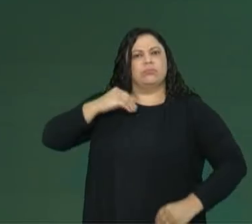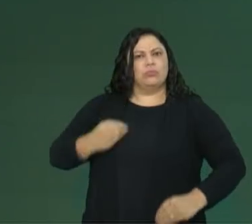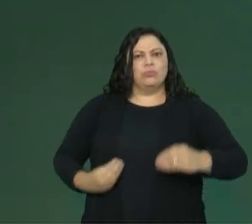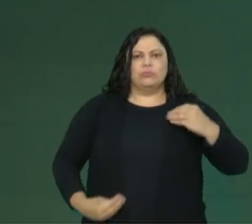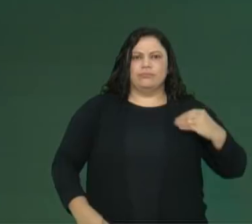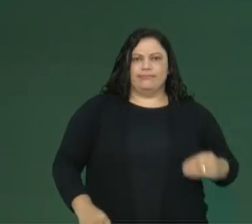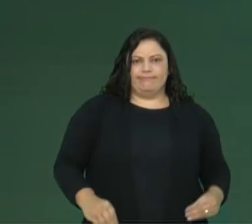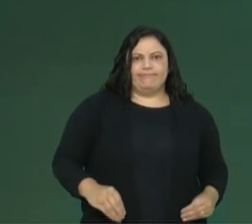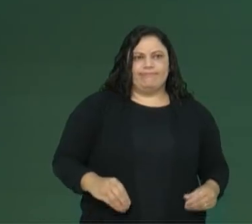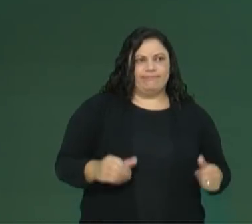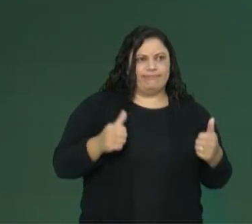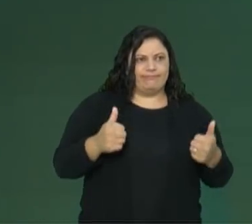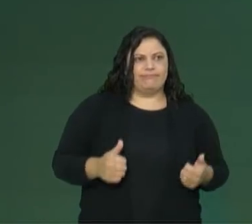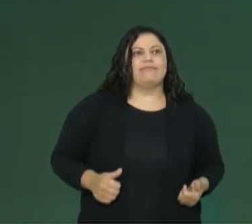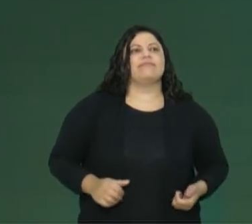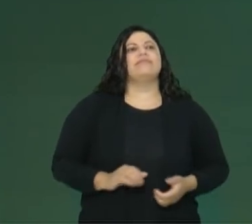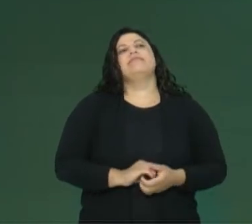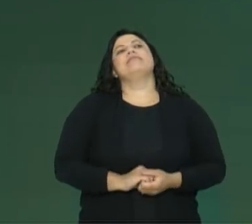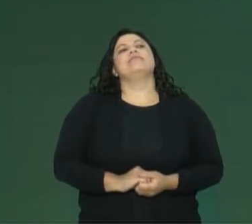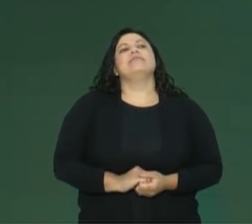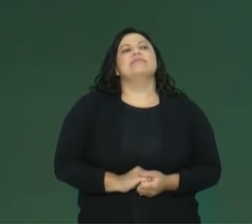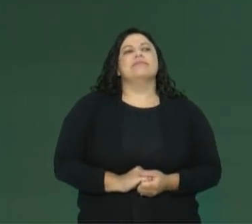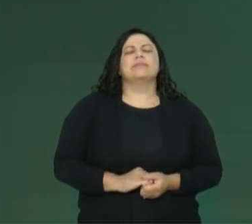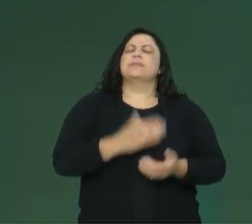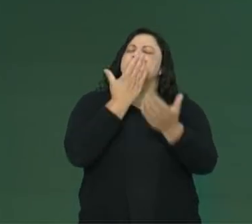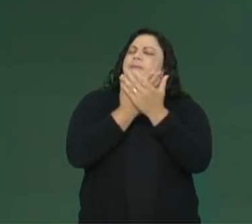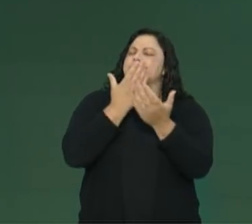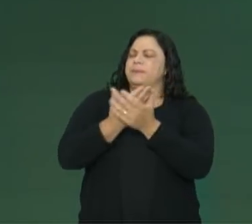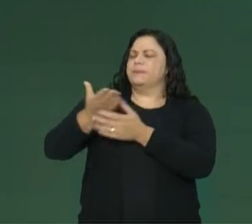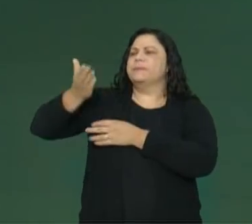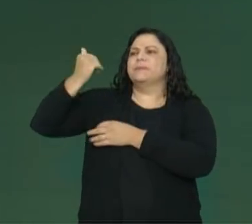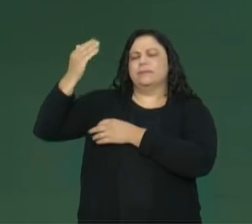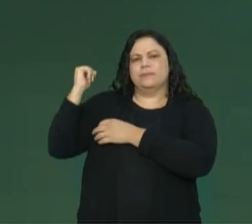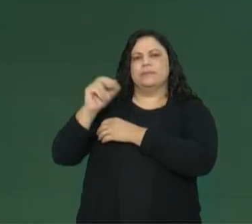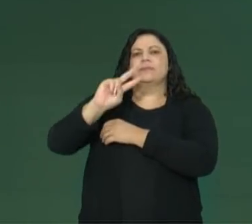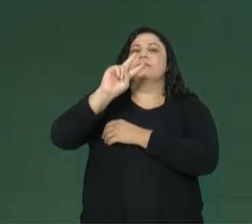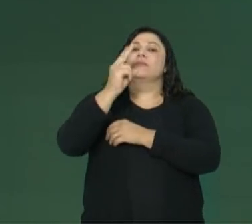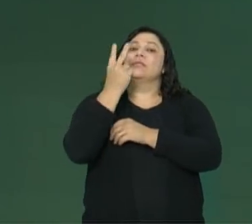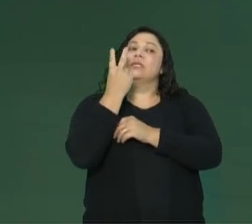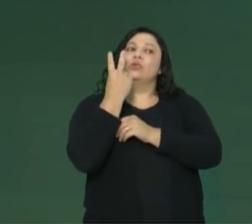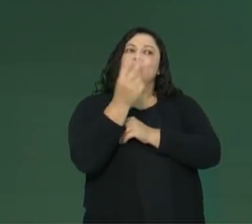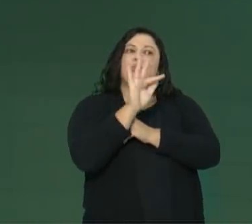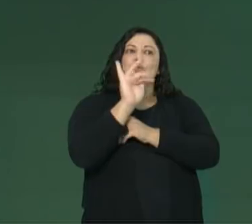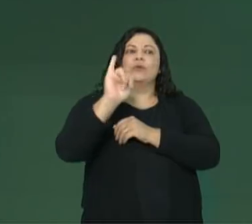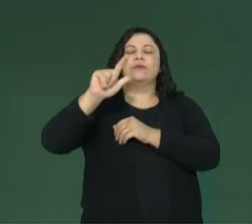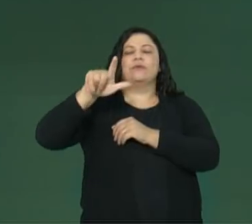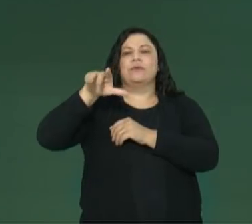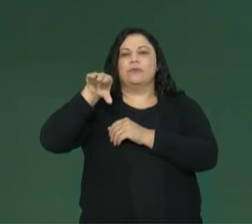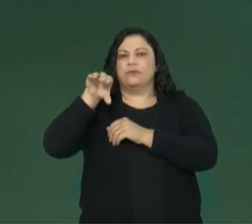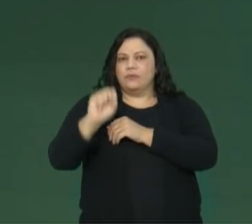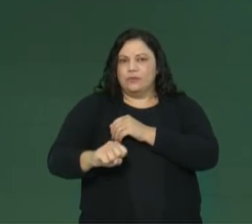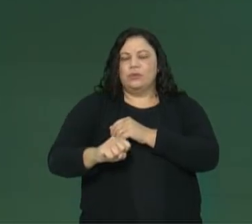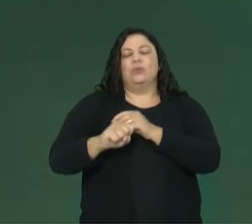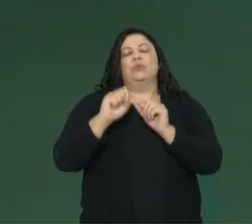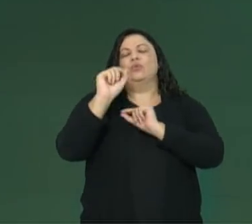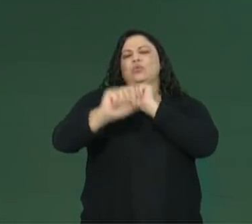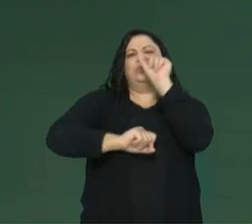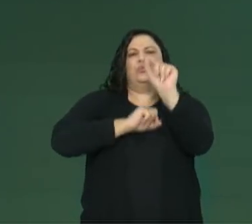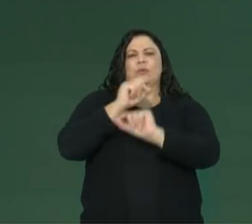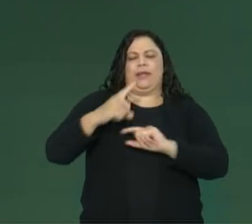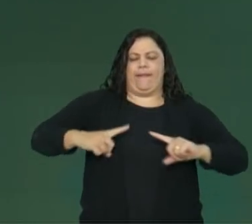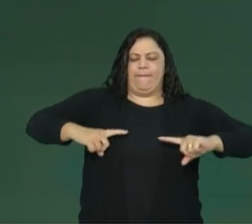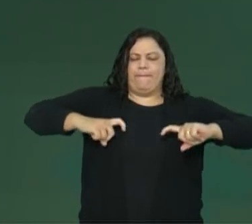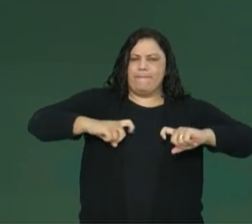corpo. Seguindo, aula passada, nós falamos das verminoses por vermes de corpo achatado,